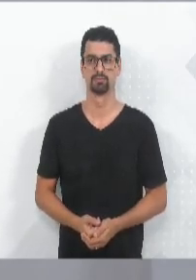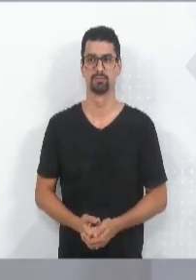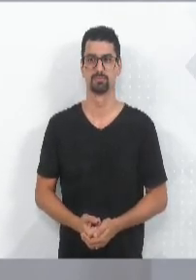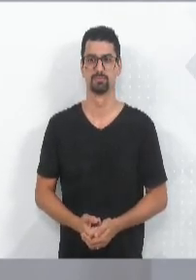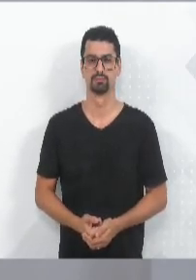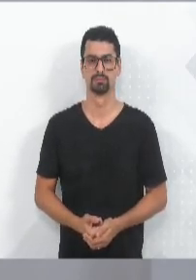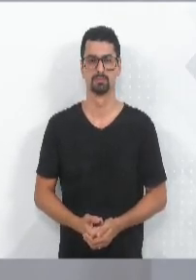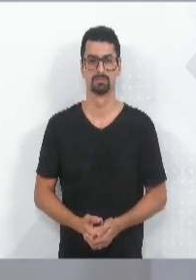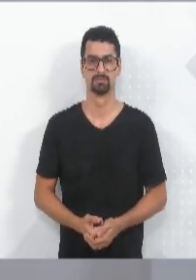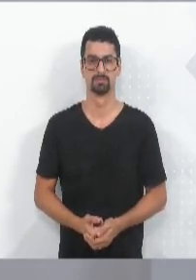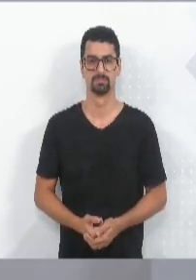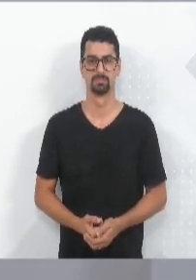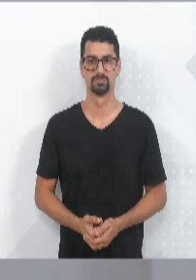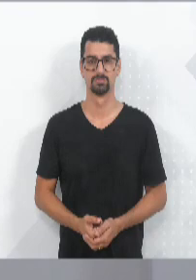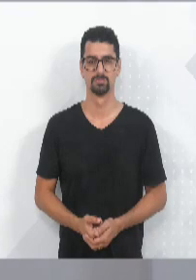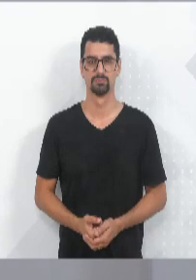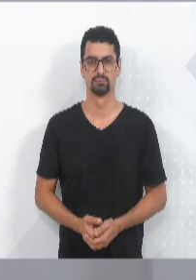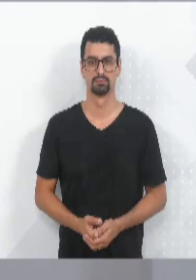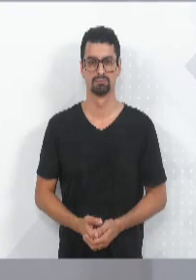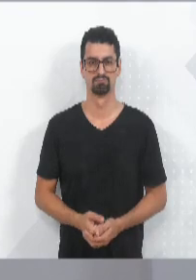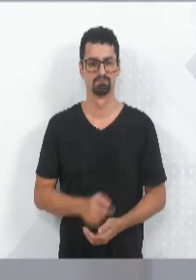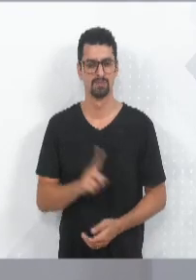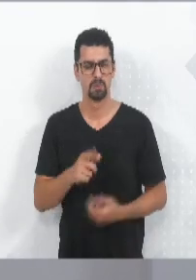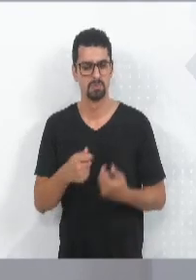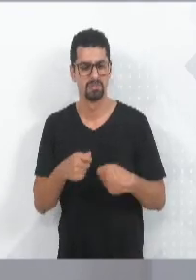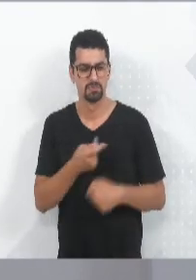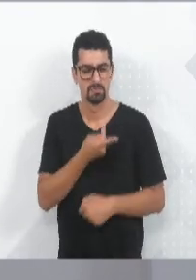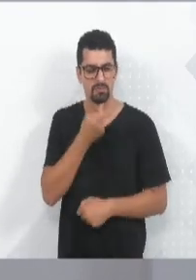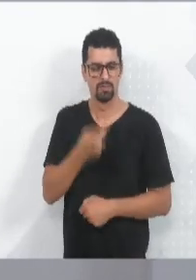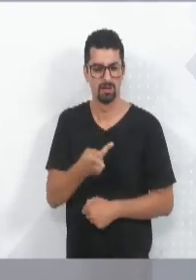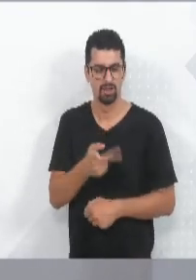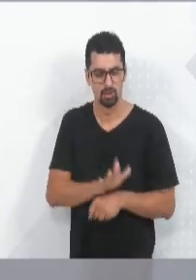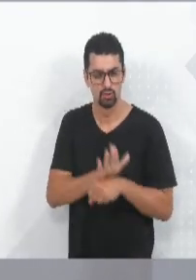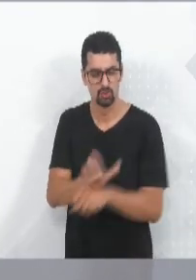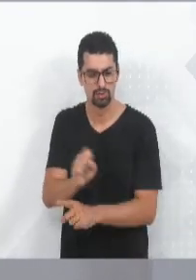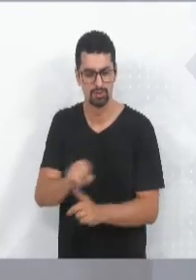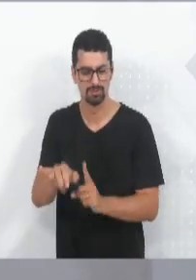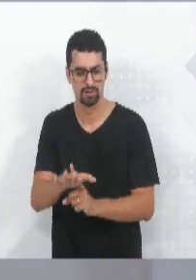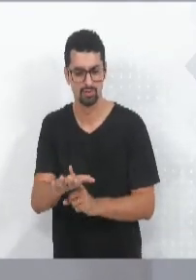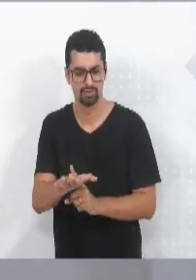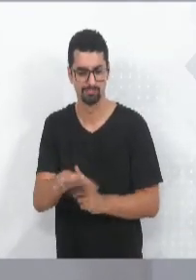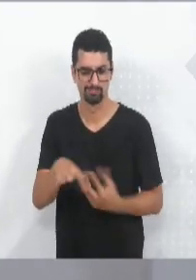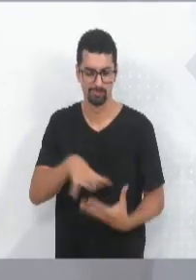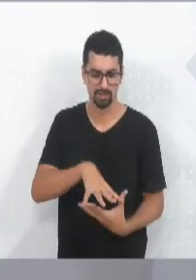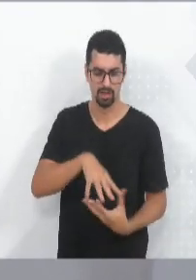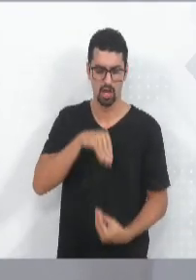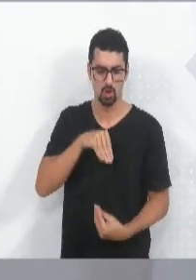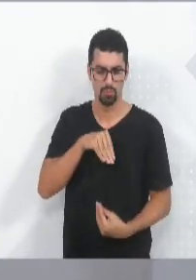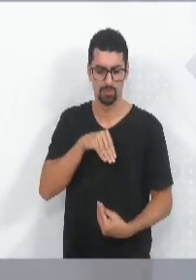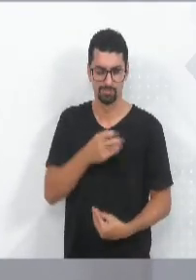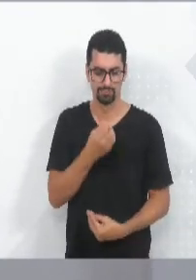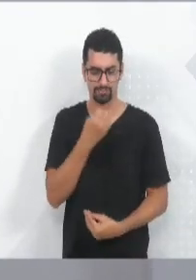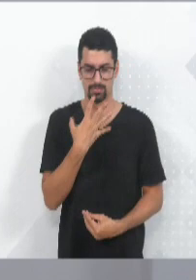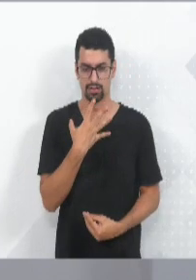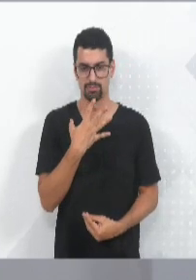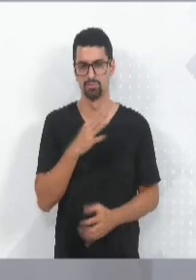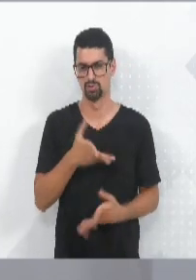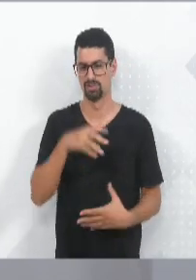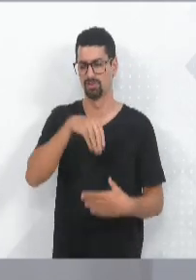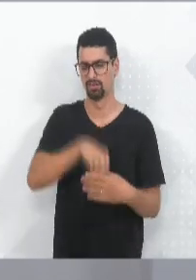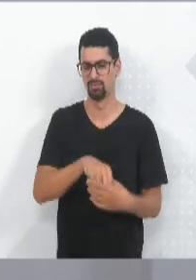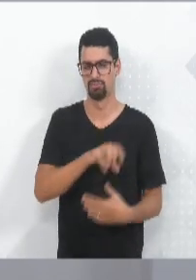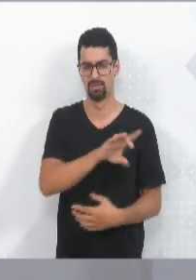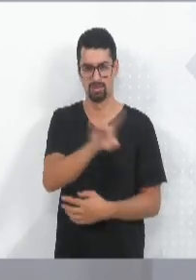Não há necessidade de afirmar que a caridade é uma predisposição da alma para o bem isto já está lá dentro de cada um